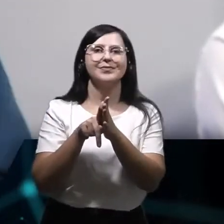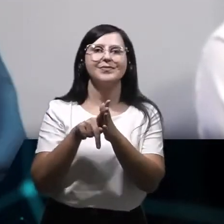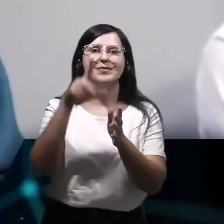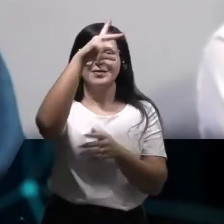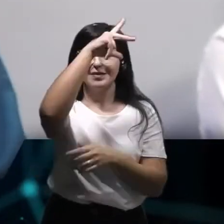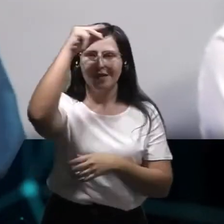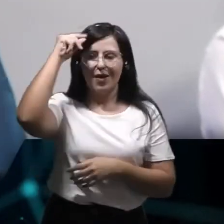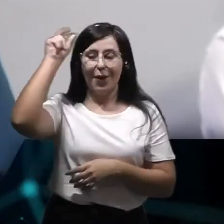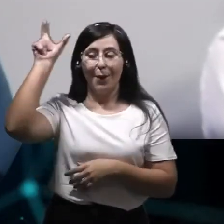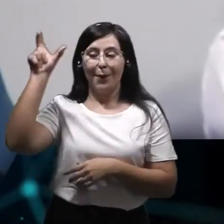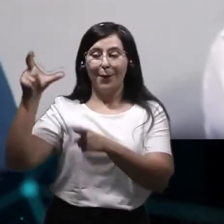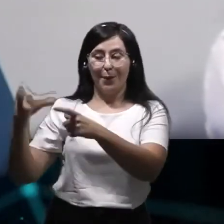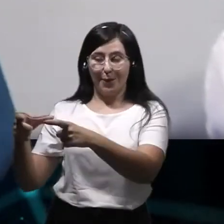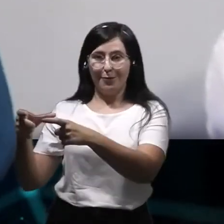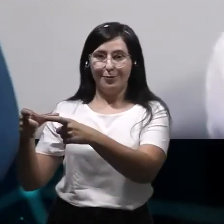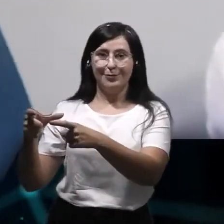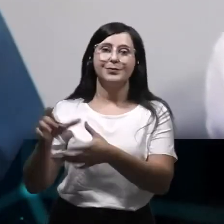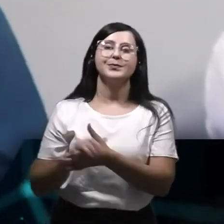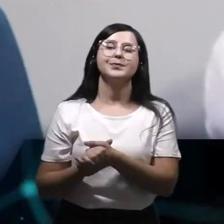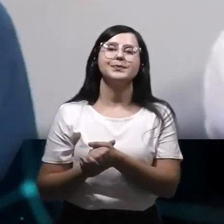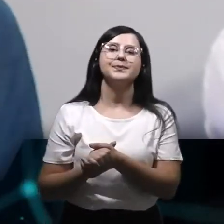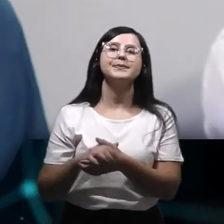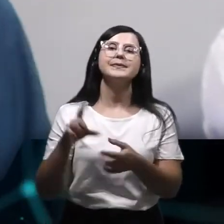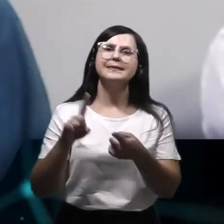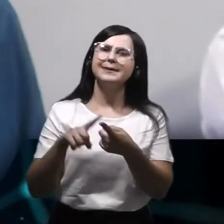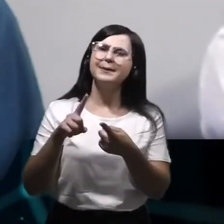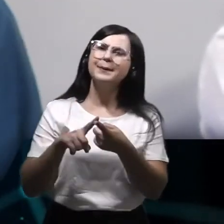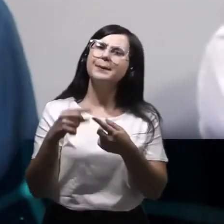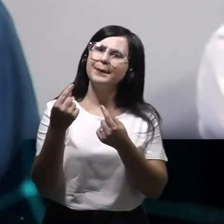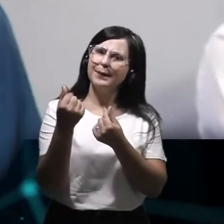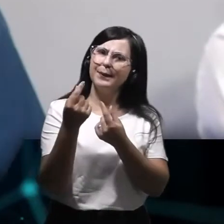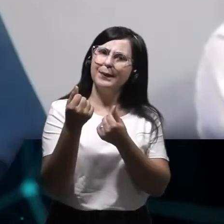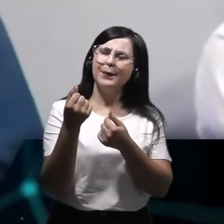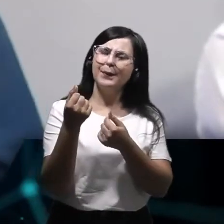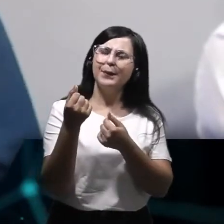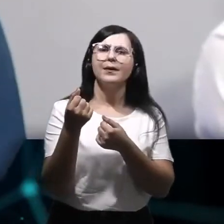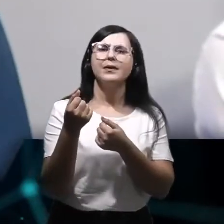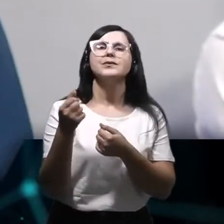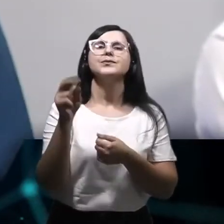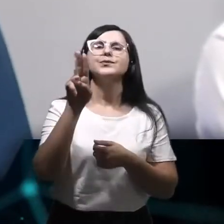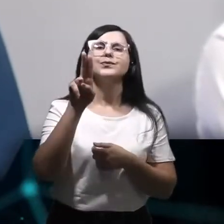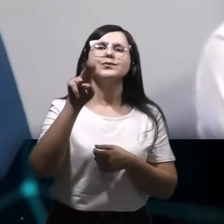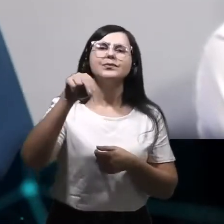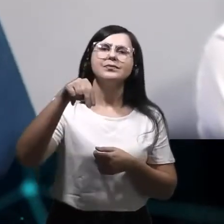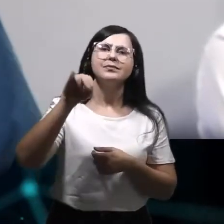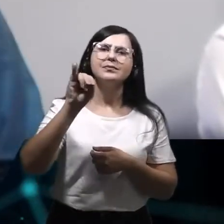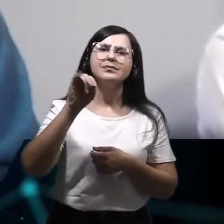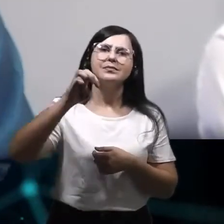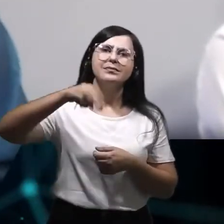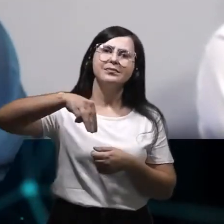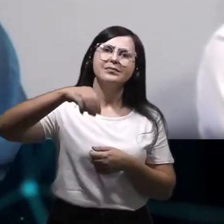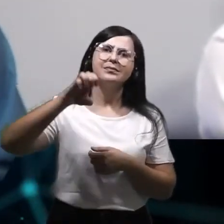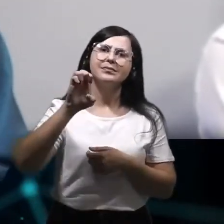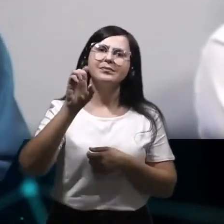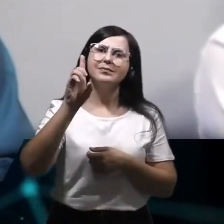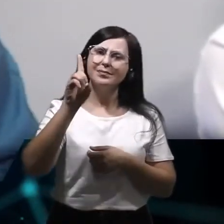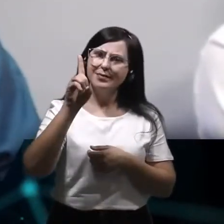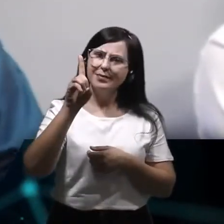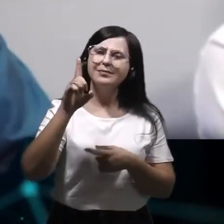ele se apropriou desse débito, como da mesma forma é da Unimed, onde ele estava internado. O